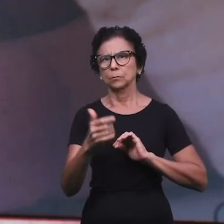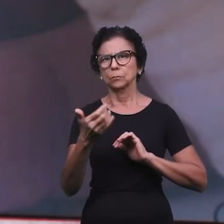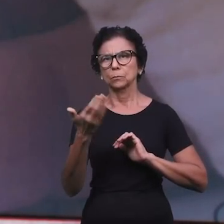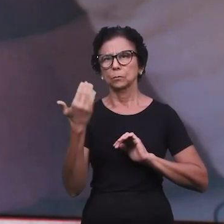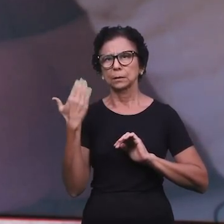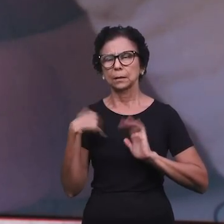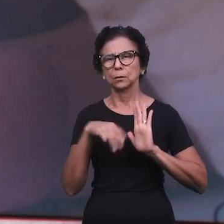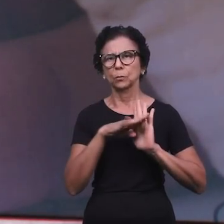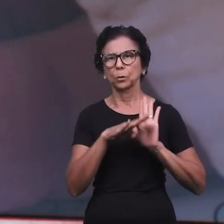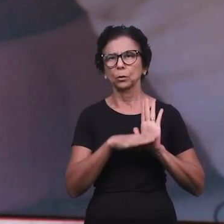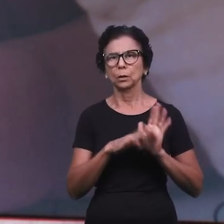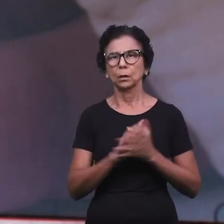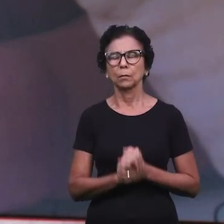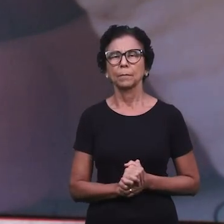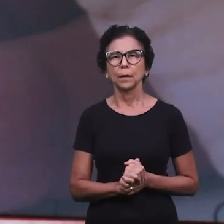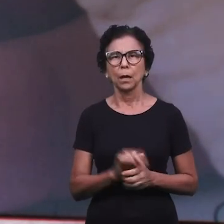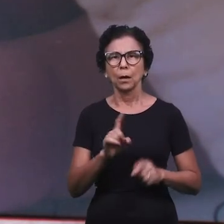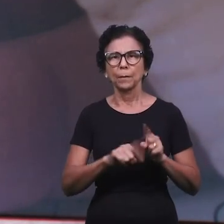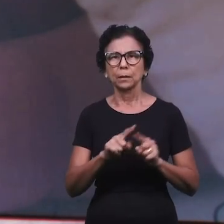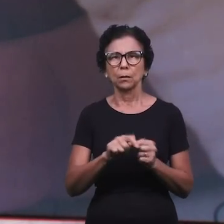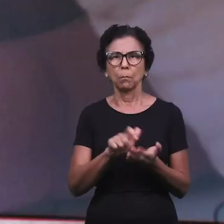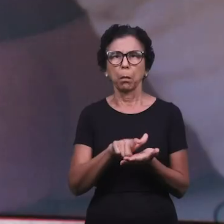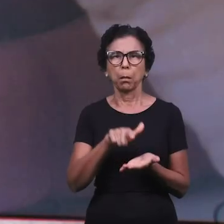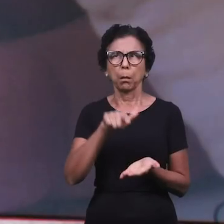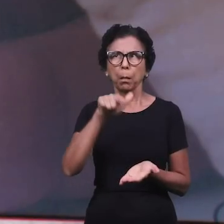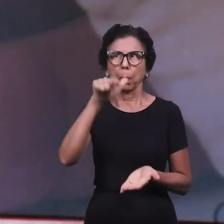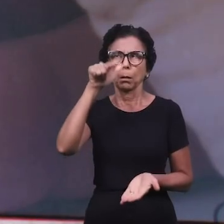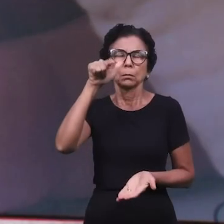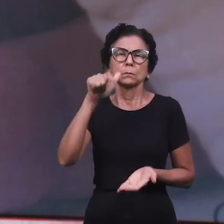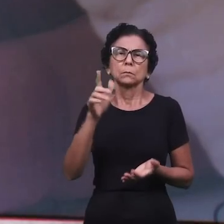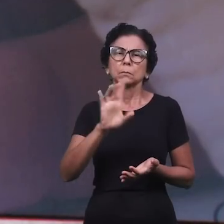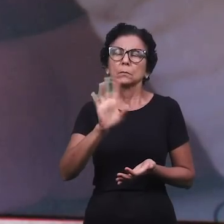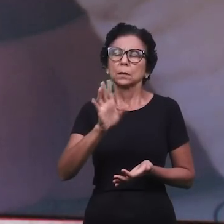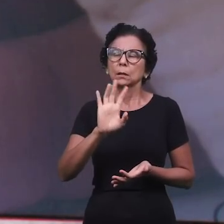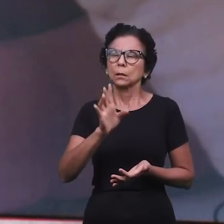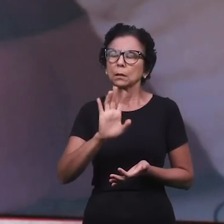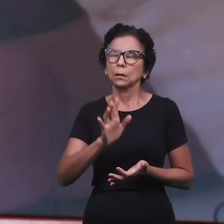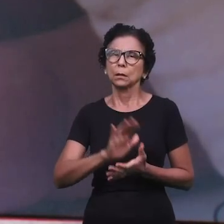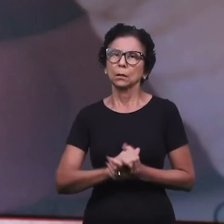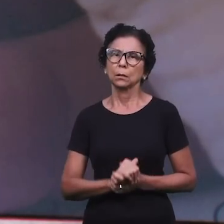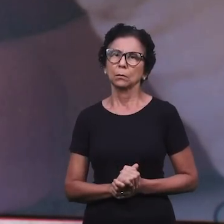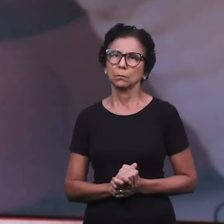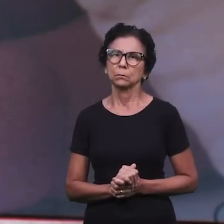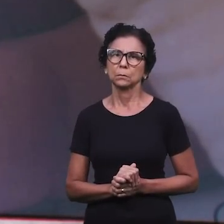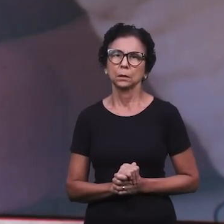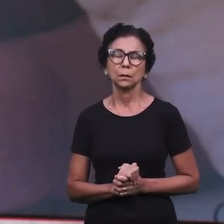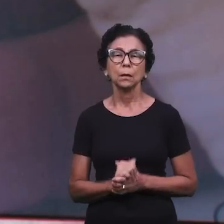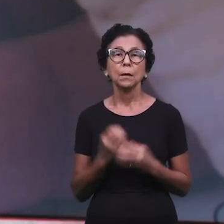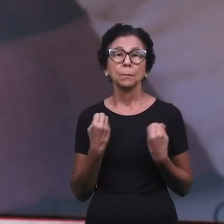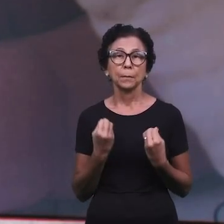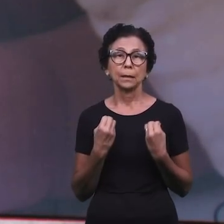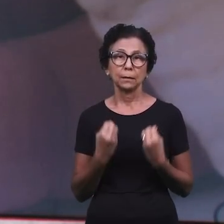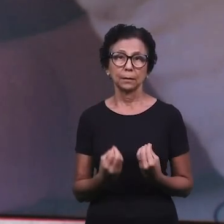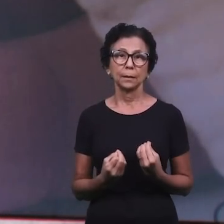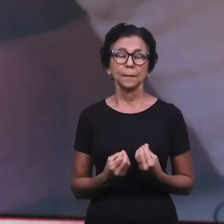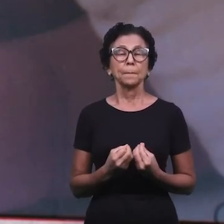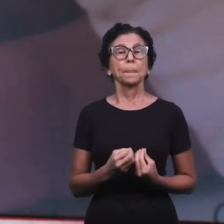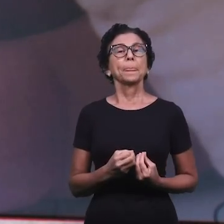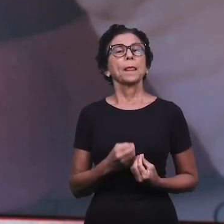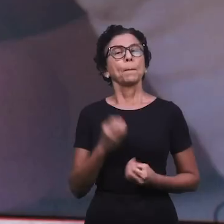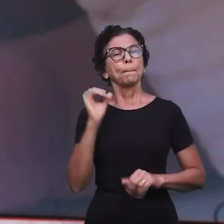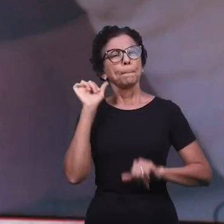não também acumule material demais, tá? Tenha critério, tá? Mas pode ser